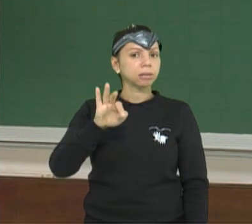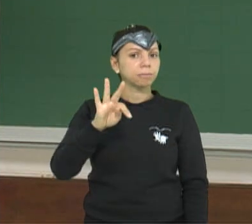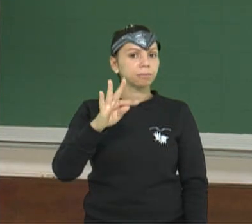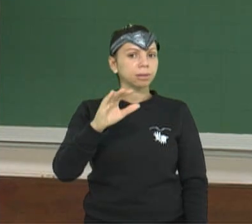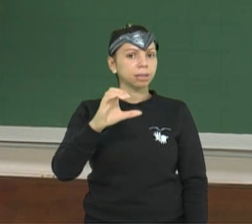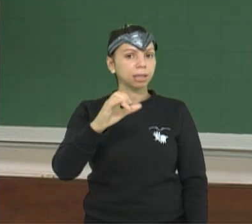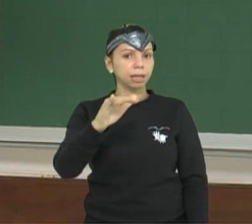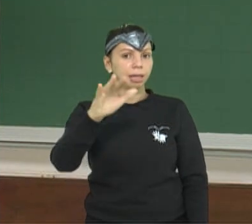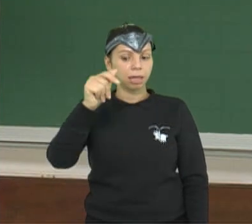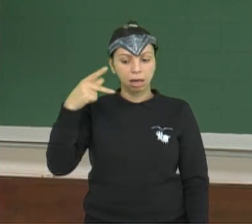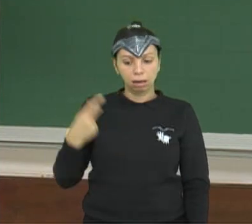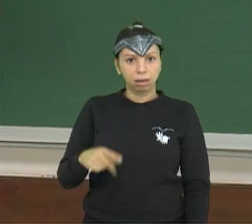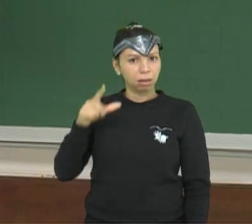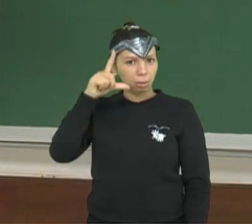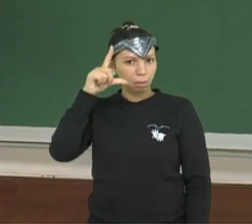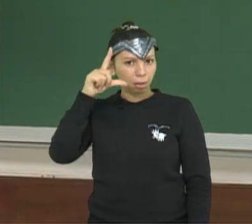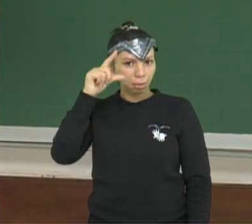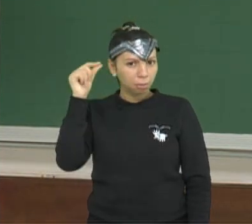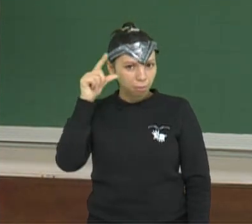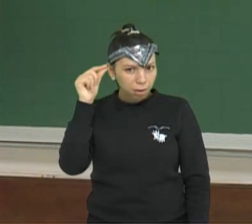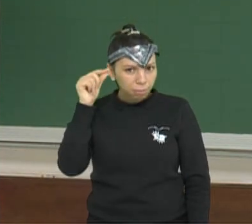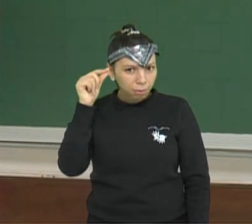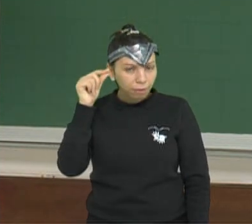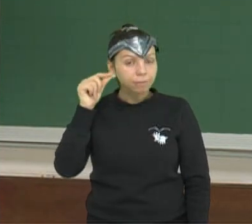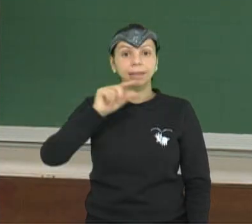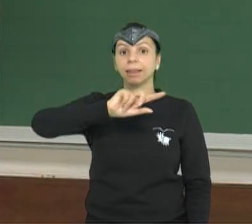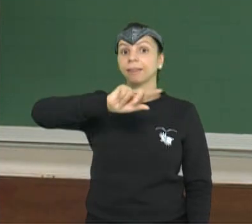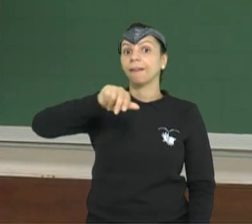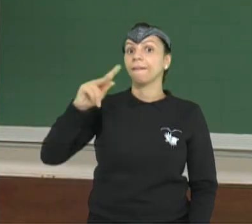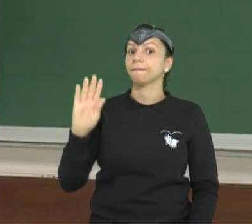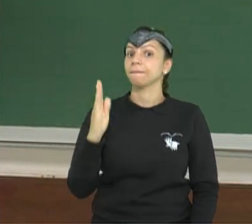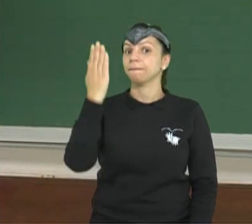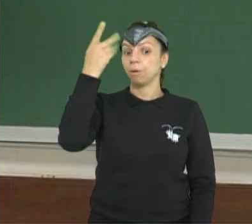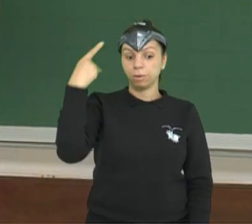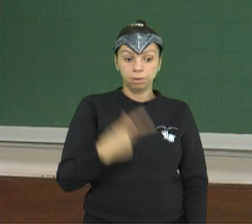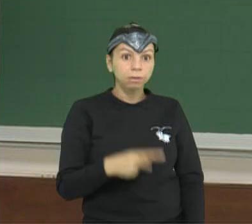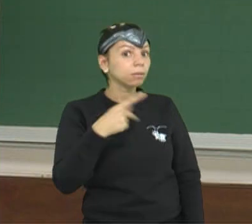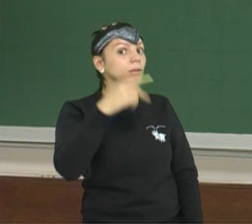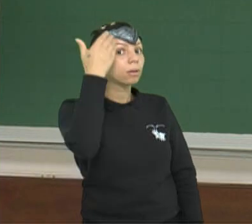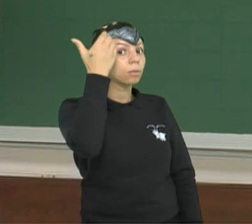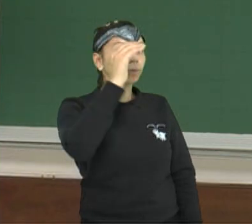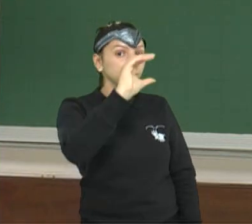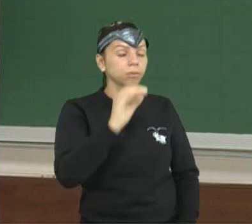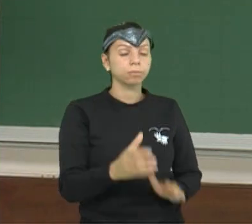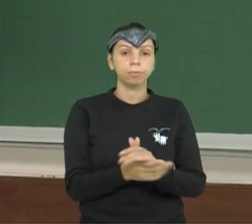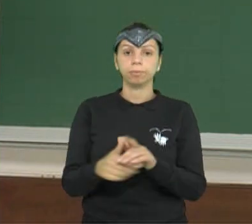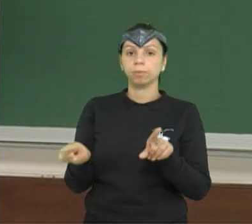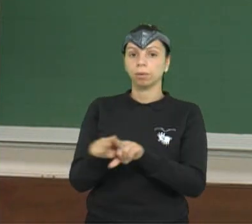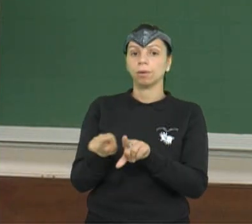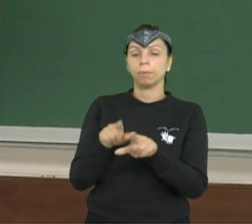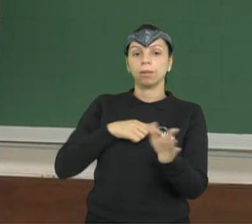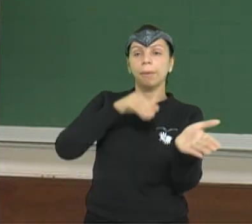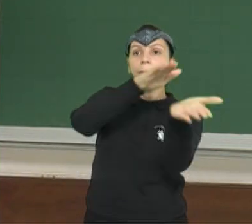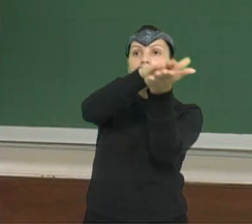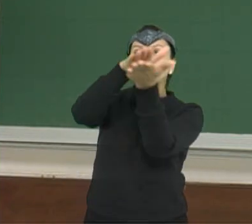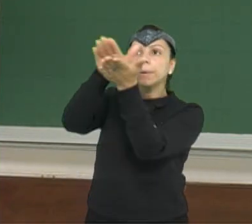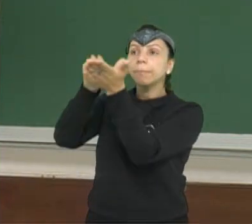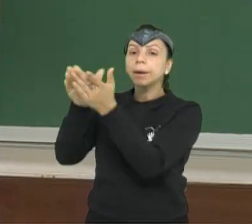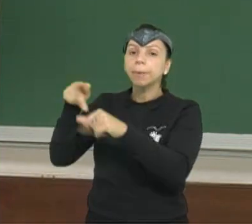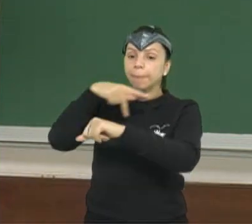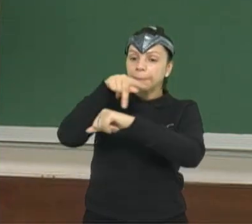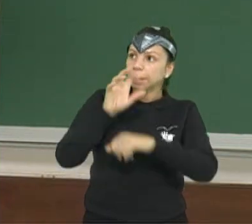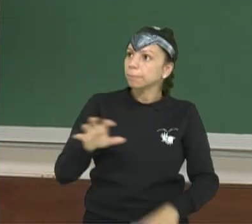Falso, é na Gibiteca aqui de Curitiba. Atualmente ele publica HQs em diversos